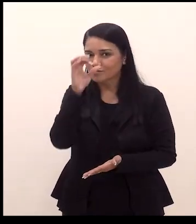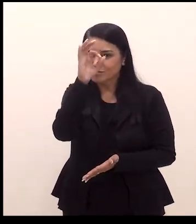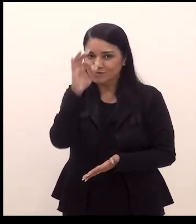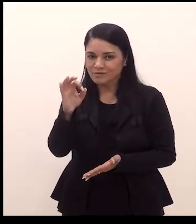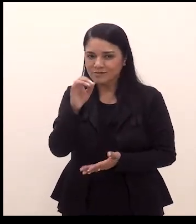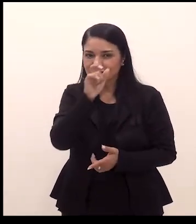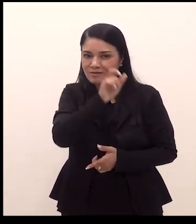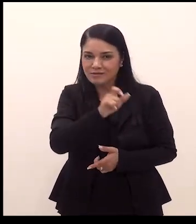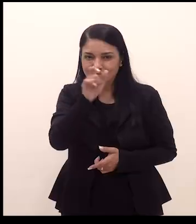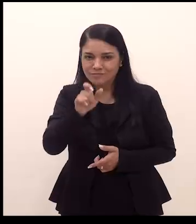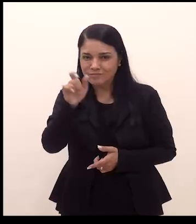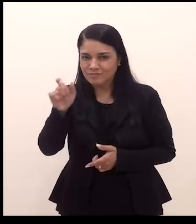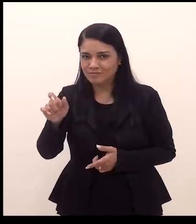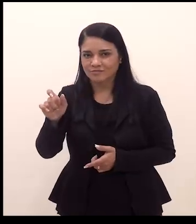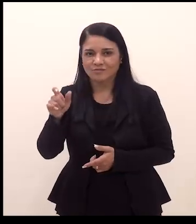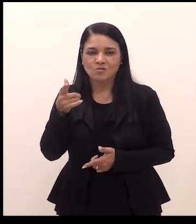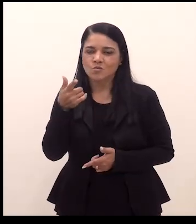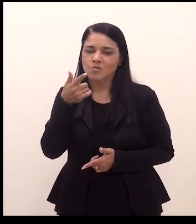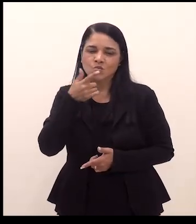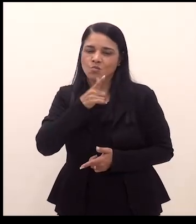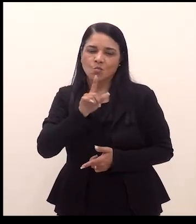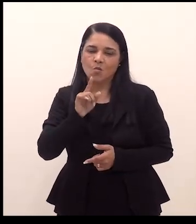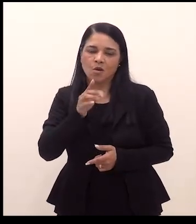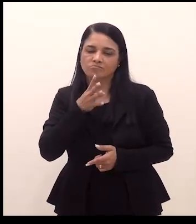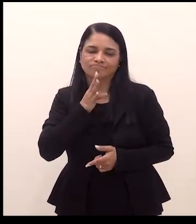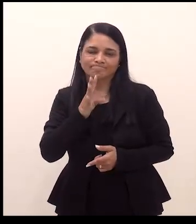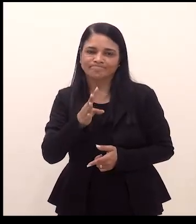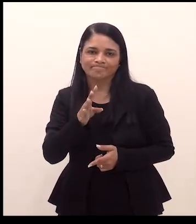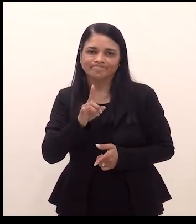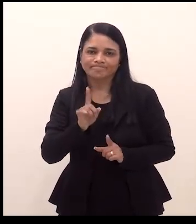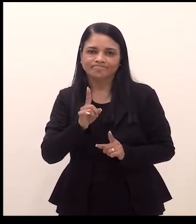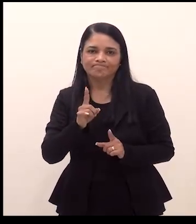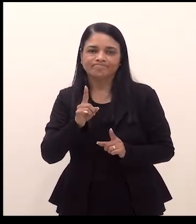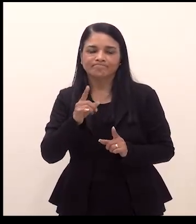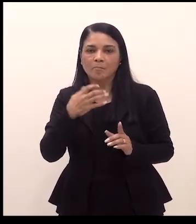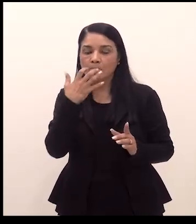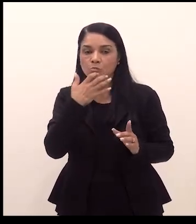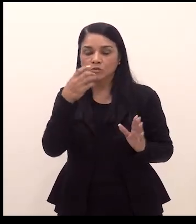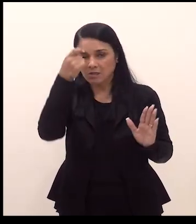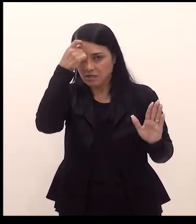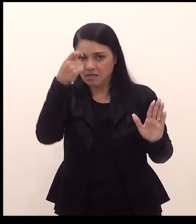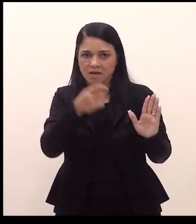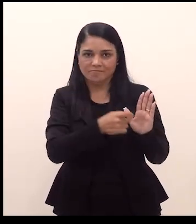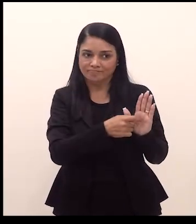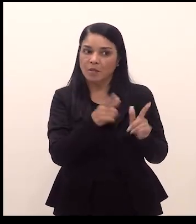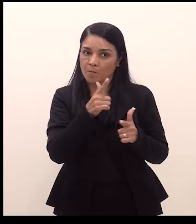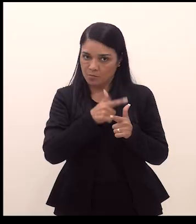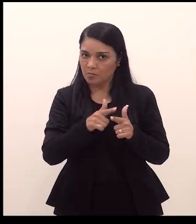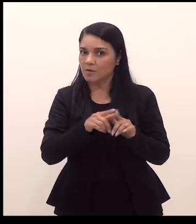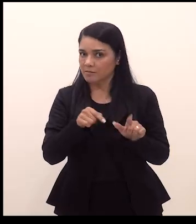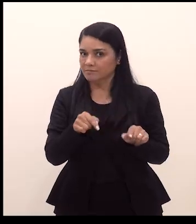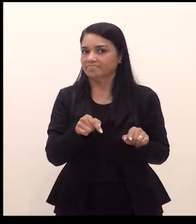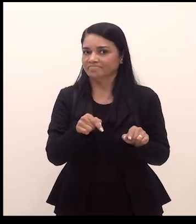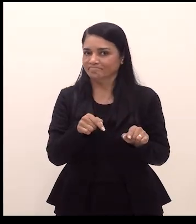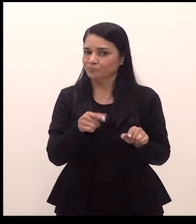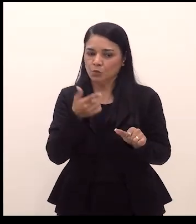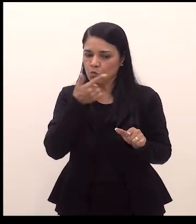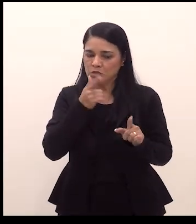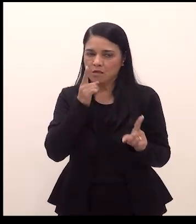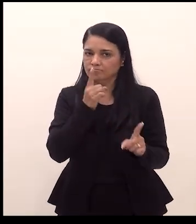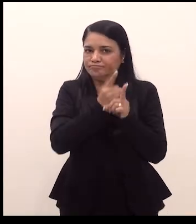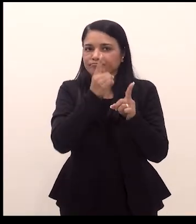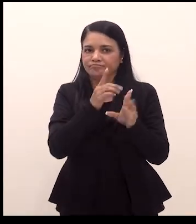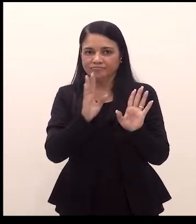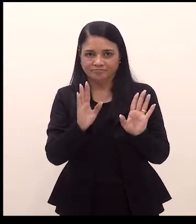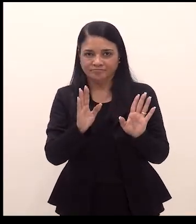que 92% das pessoas, aproximadamente, não conseguem reconhecer uma música feita por IA. Então, a gente tem um problema aí.